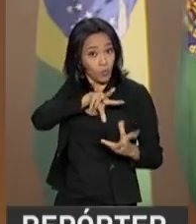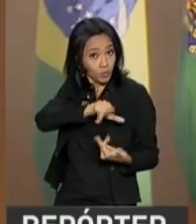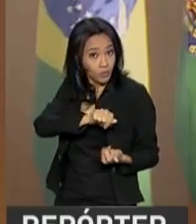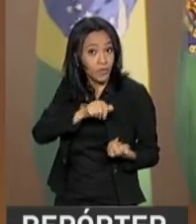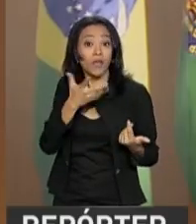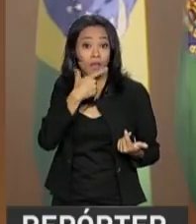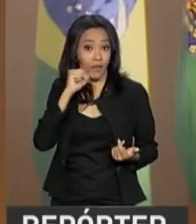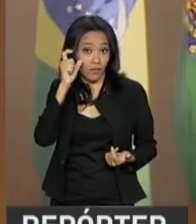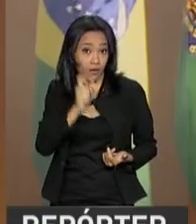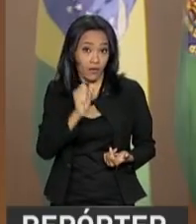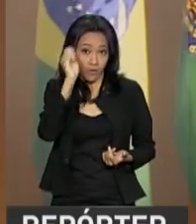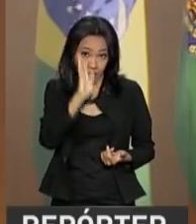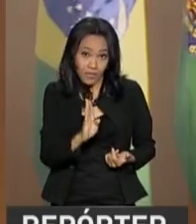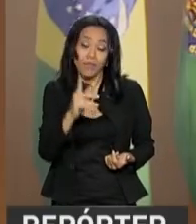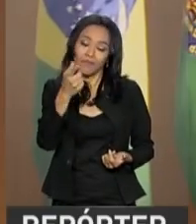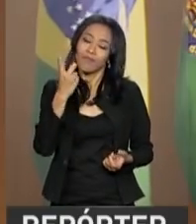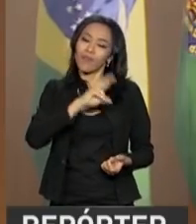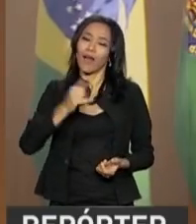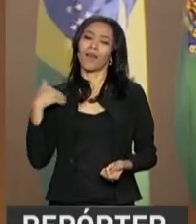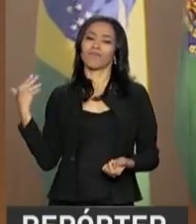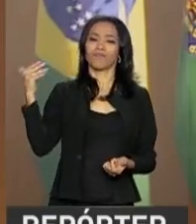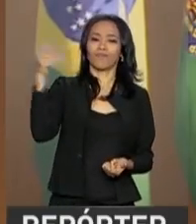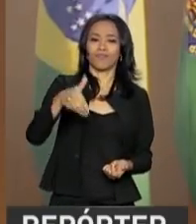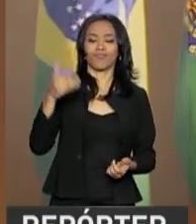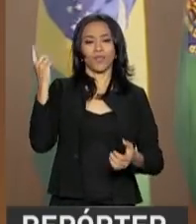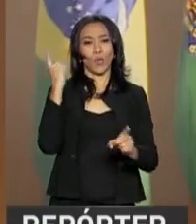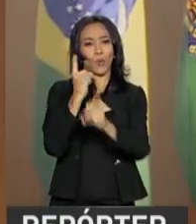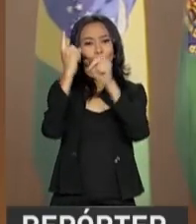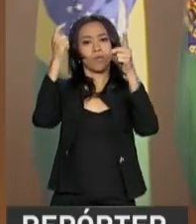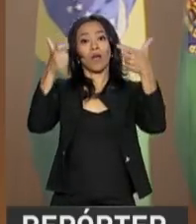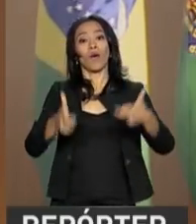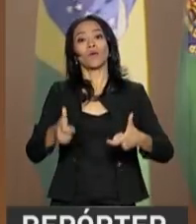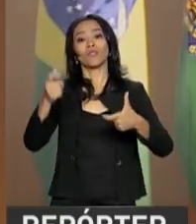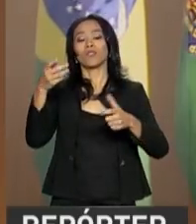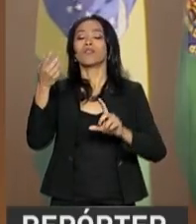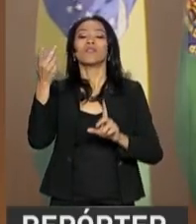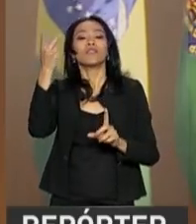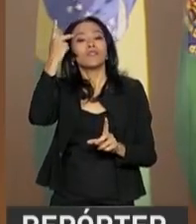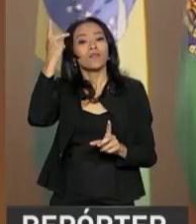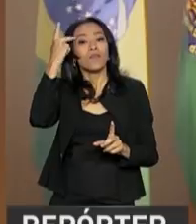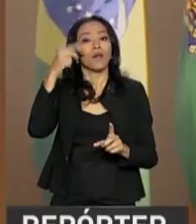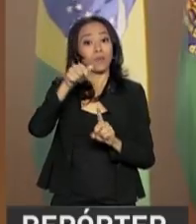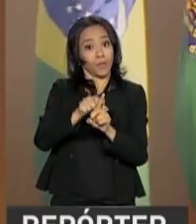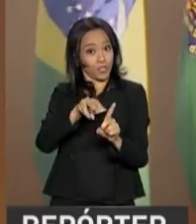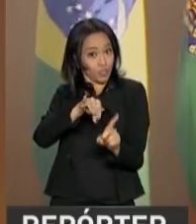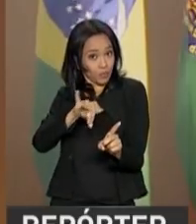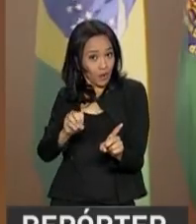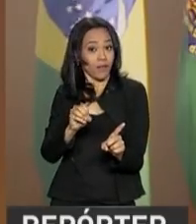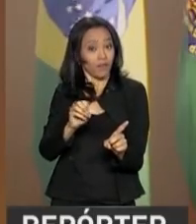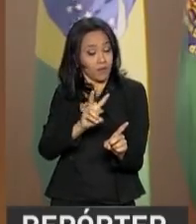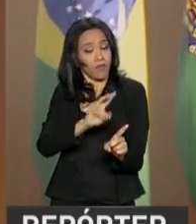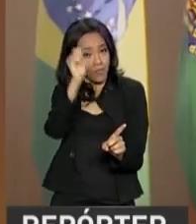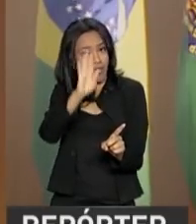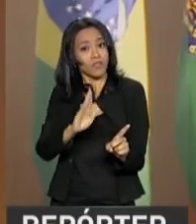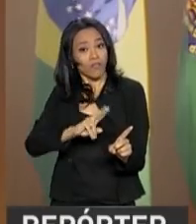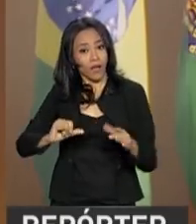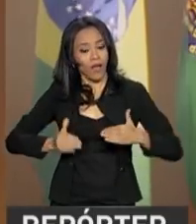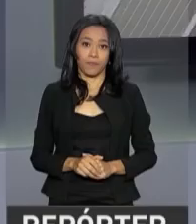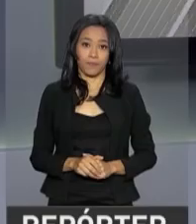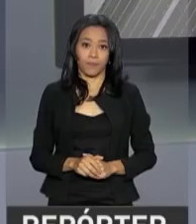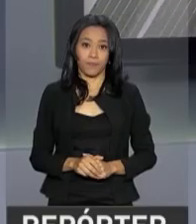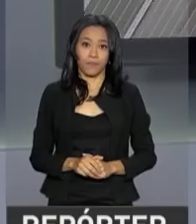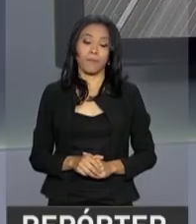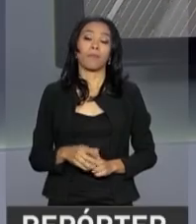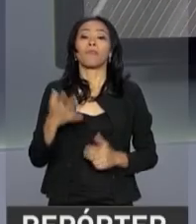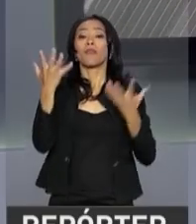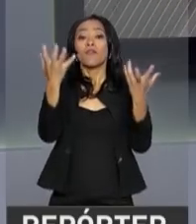Brasil tem encontro marcado em São Paulo neste mês de maio. O Brasil voltou aos trilhos e vai avançar cada vez mais.